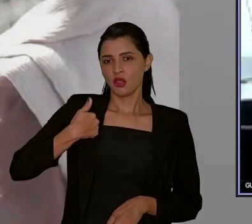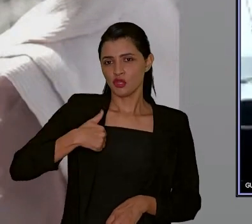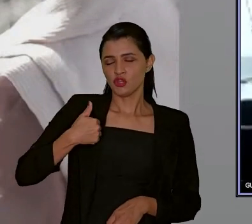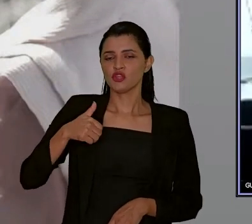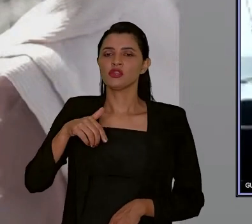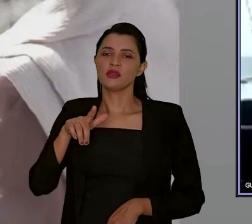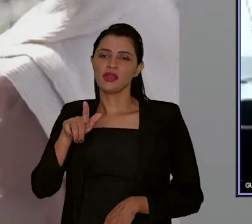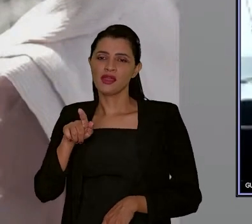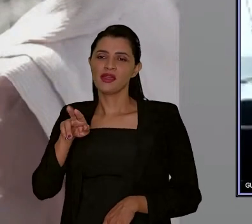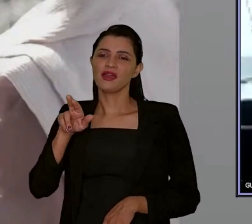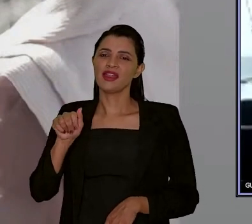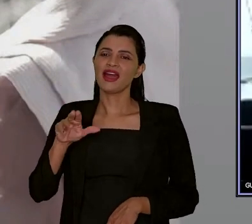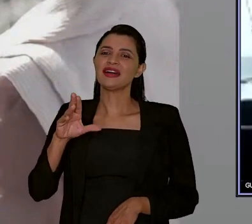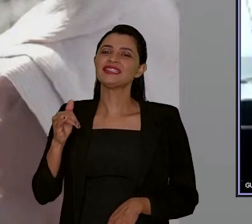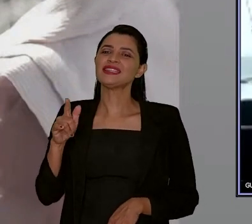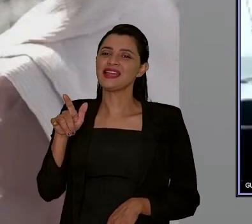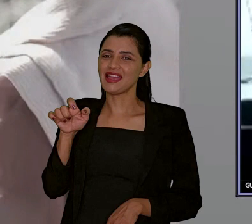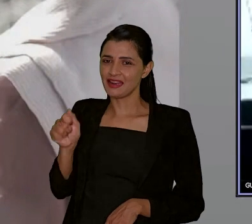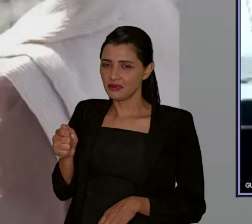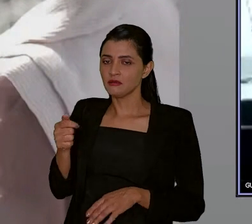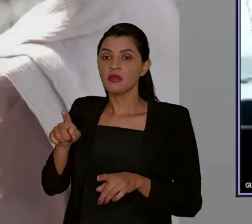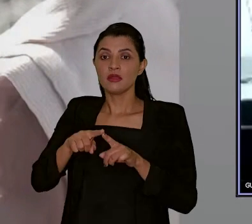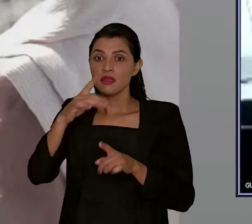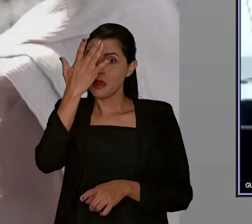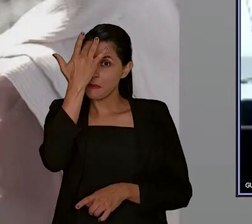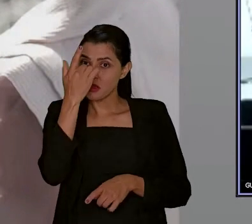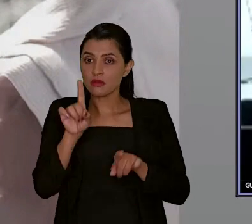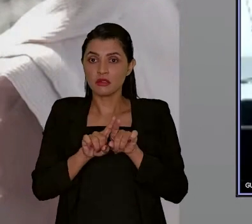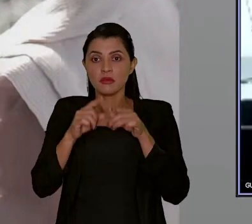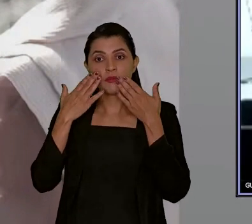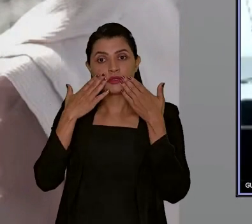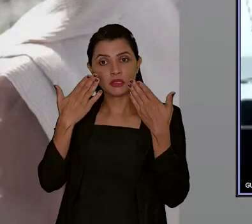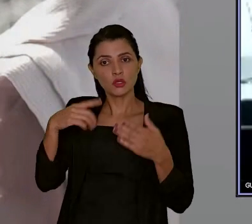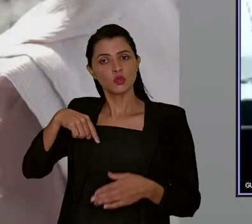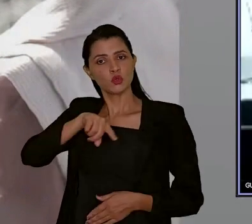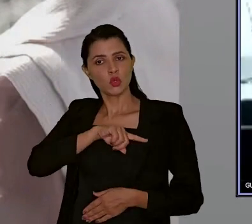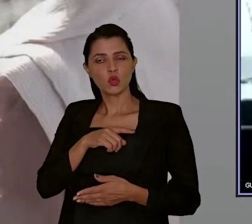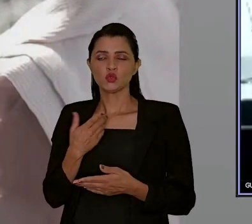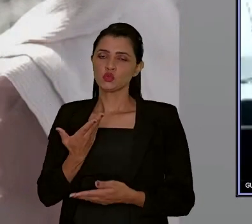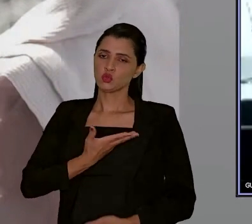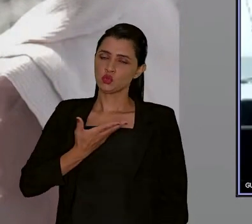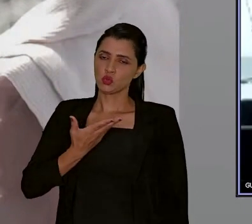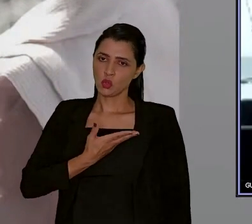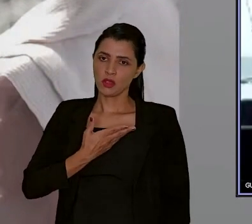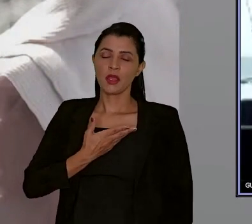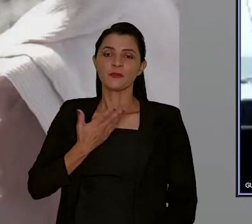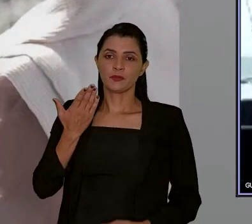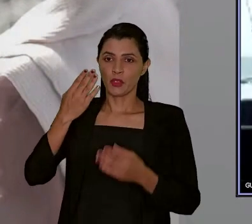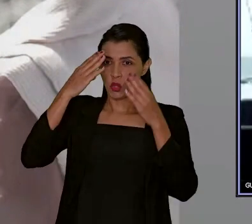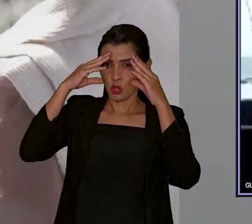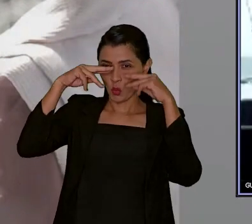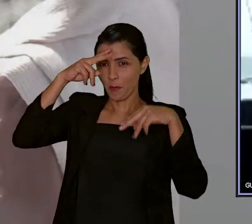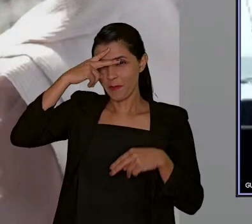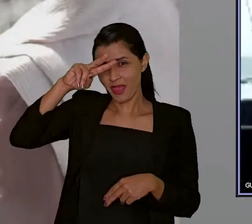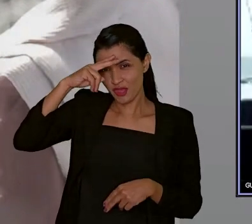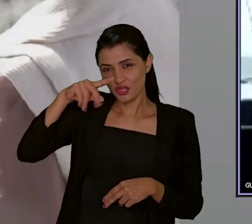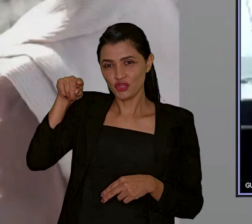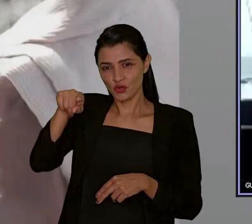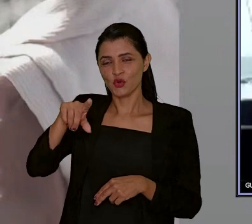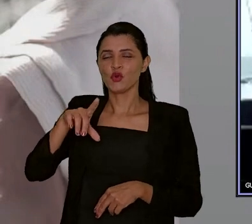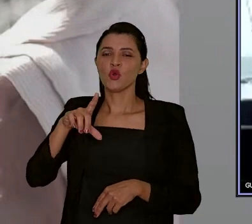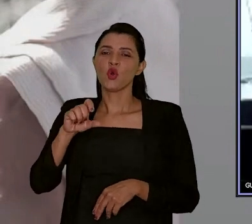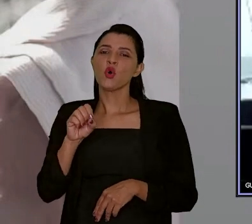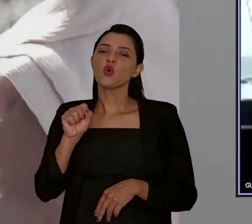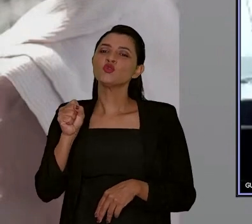será amanhã também na apresentação do nosso colega do México, juiz de enlace do México, doutor Oscar. A